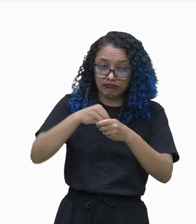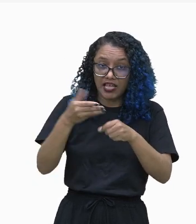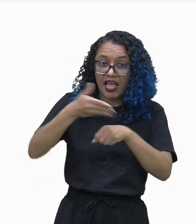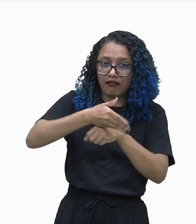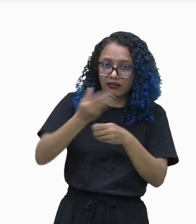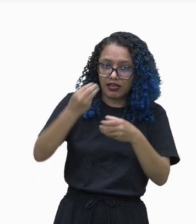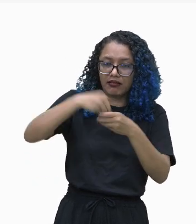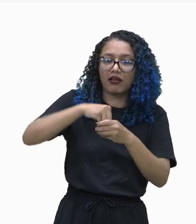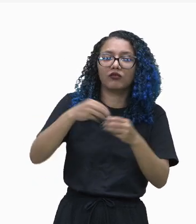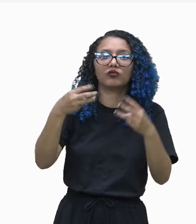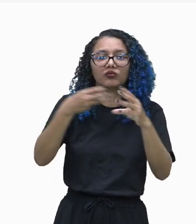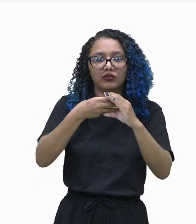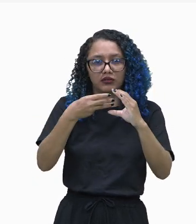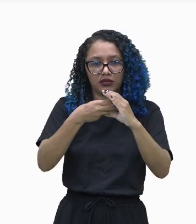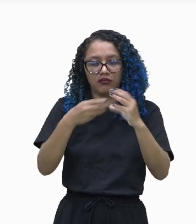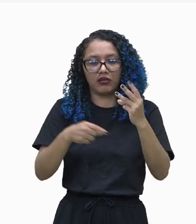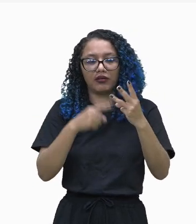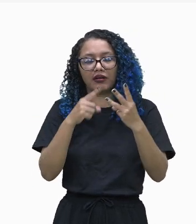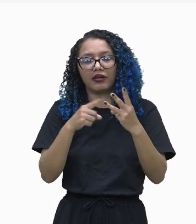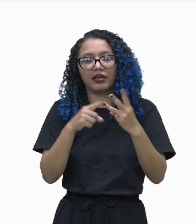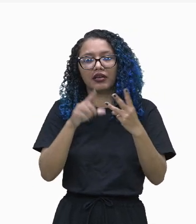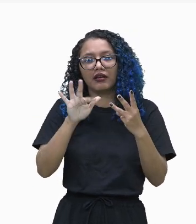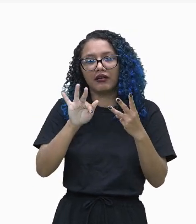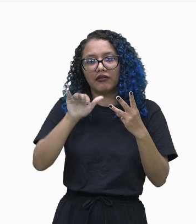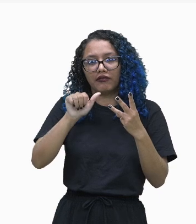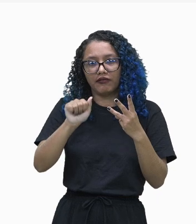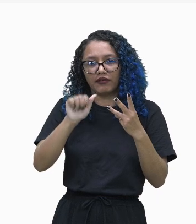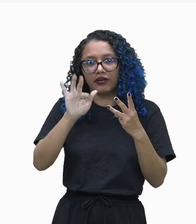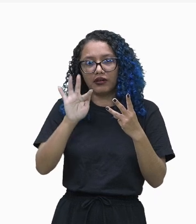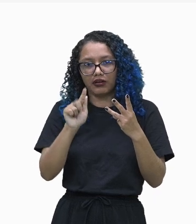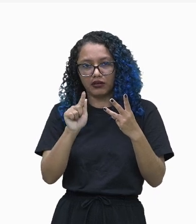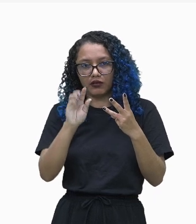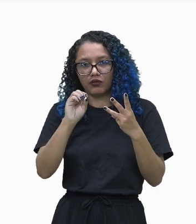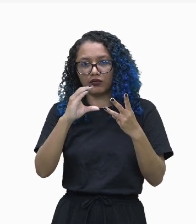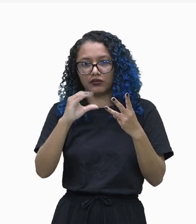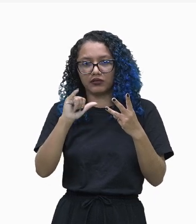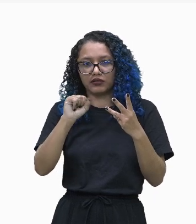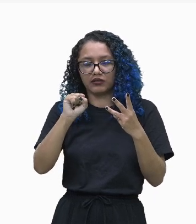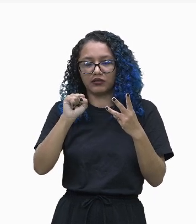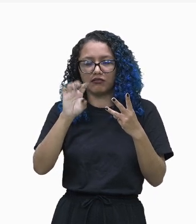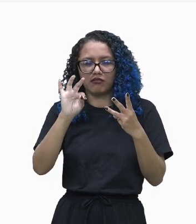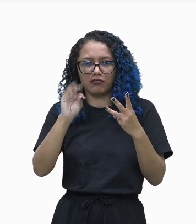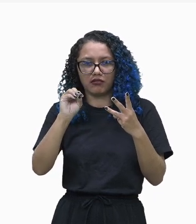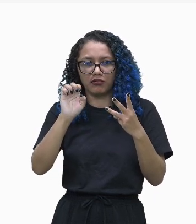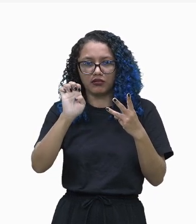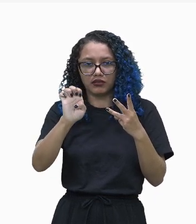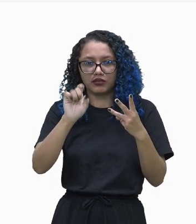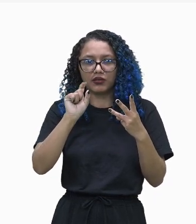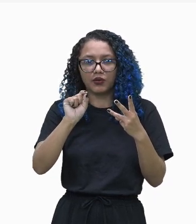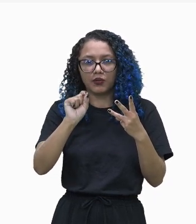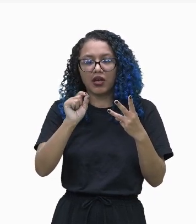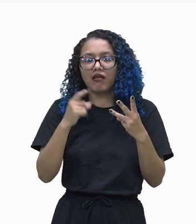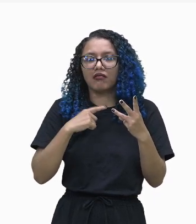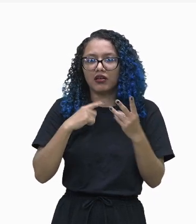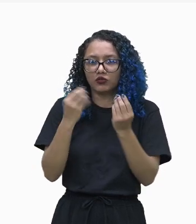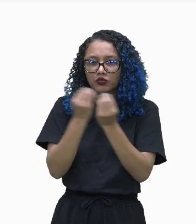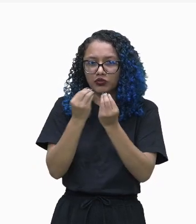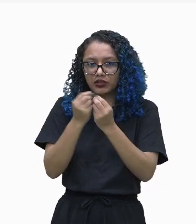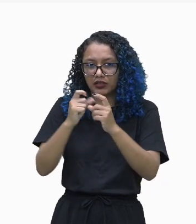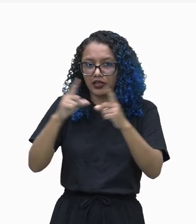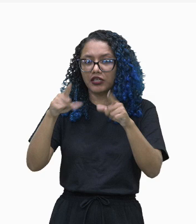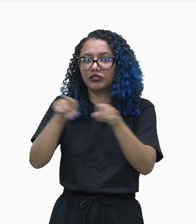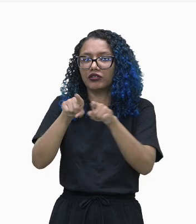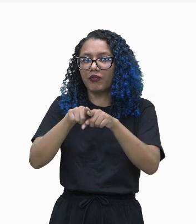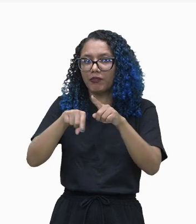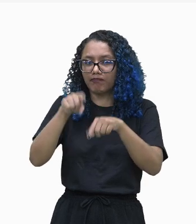célula. E fagocitose ingere partículas grandes e material sólido.